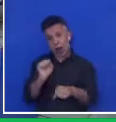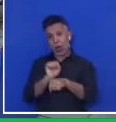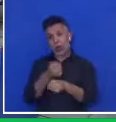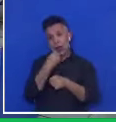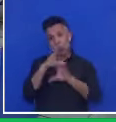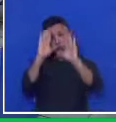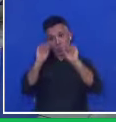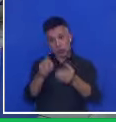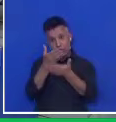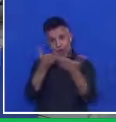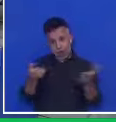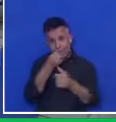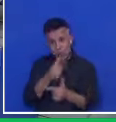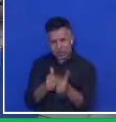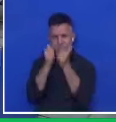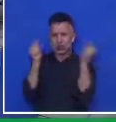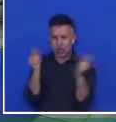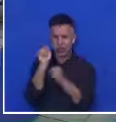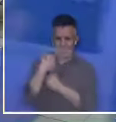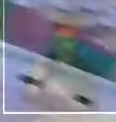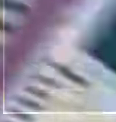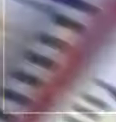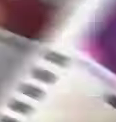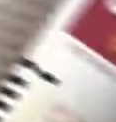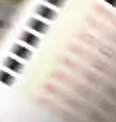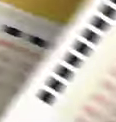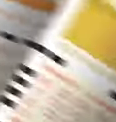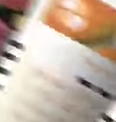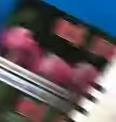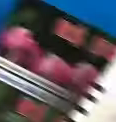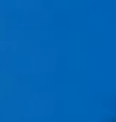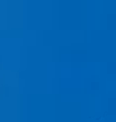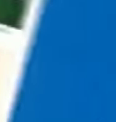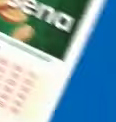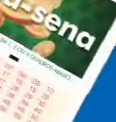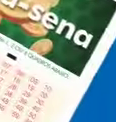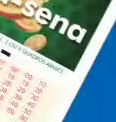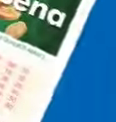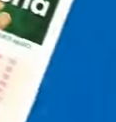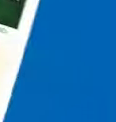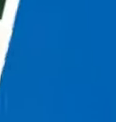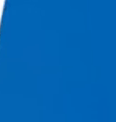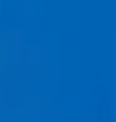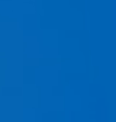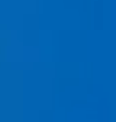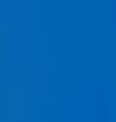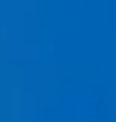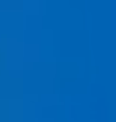Uma boa noite e boa sorte.